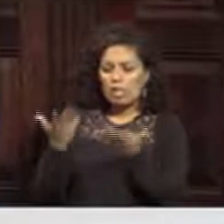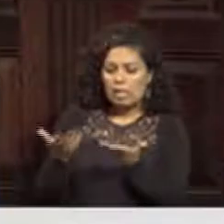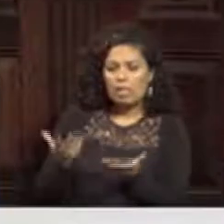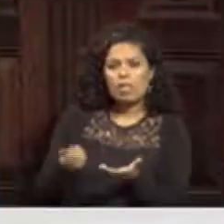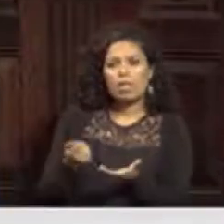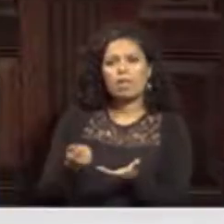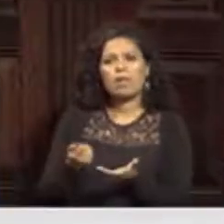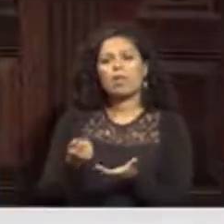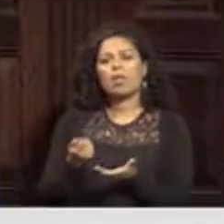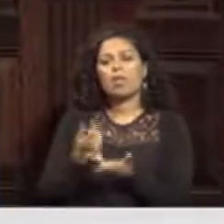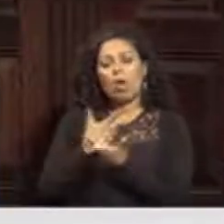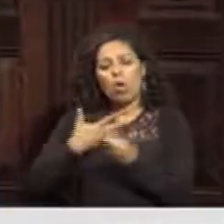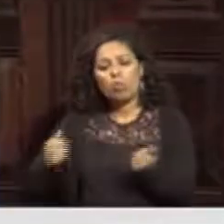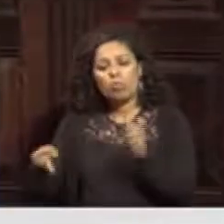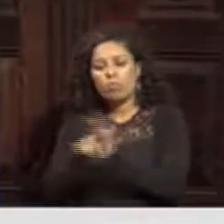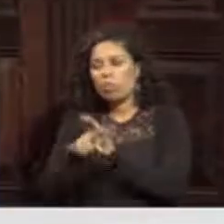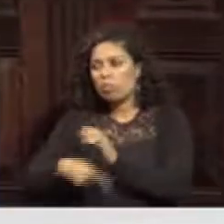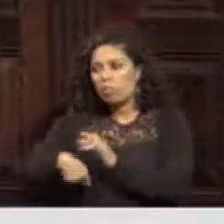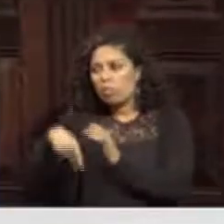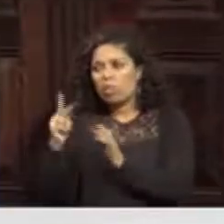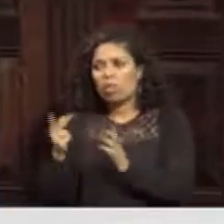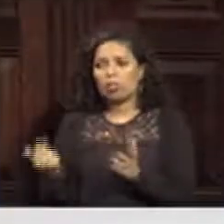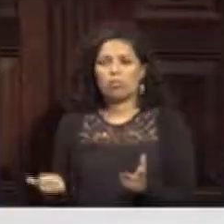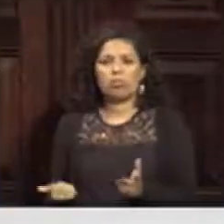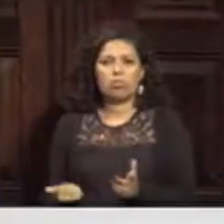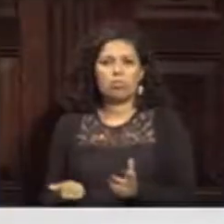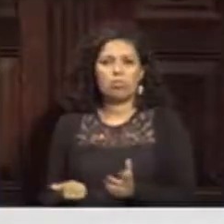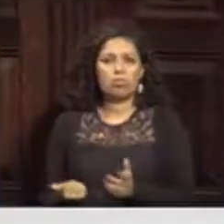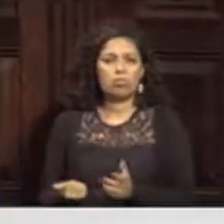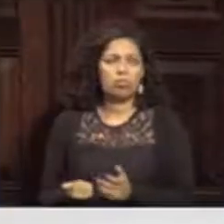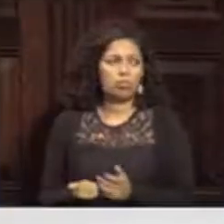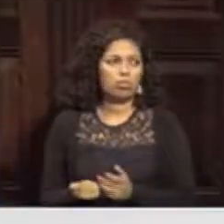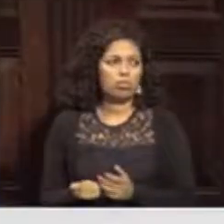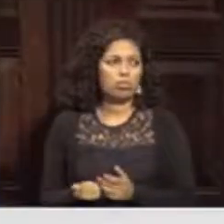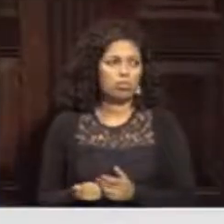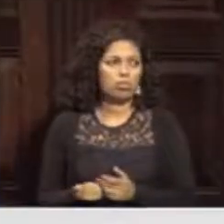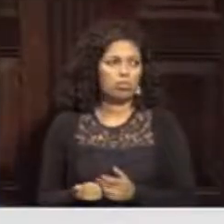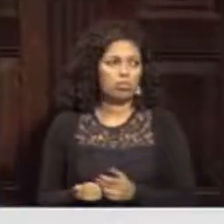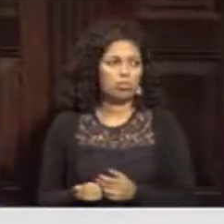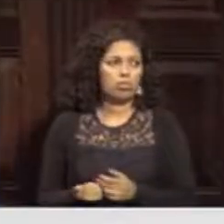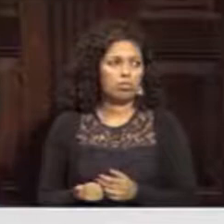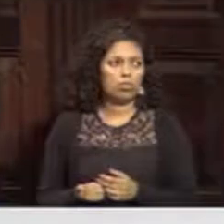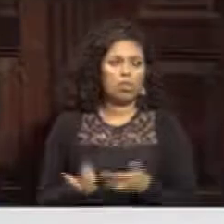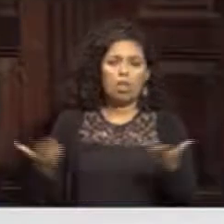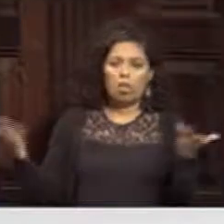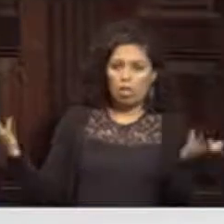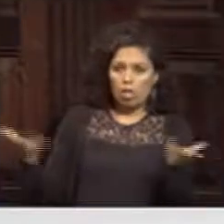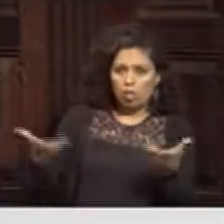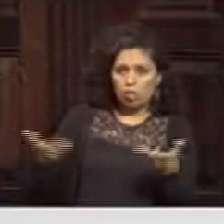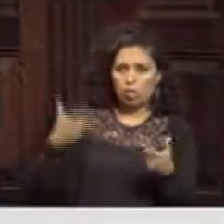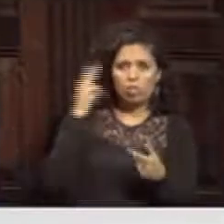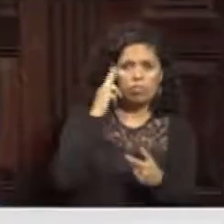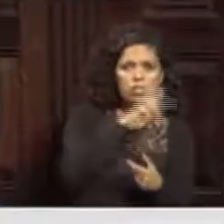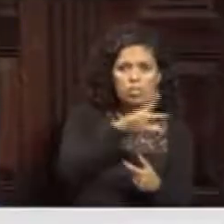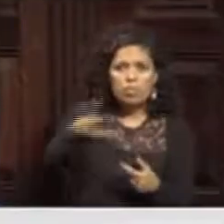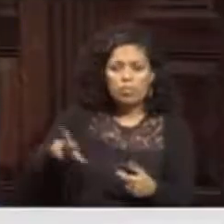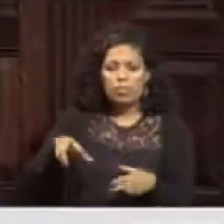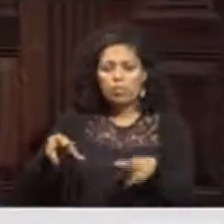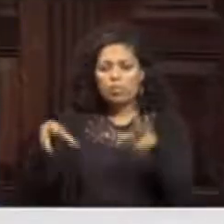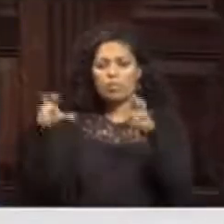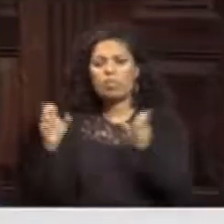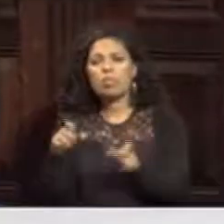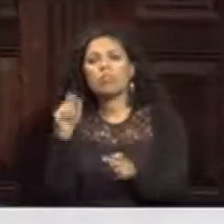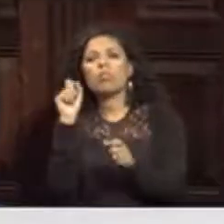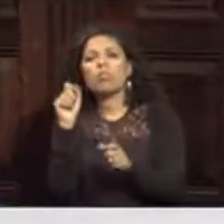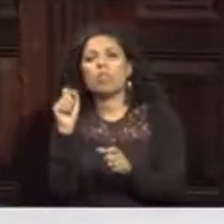participação, novas securitizações. Agora que o barril deu uma subida de